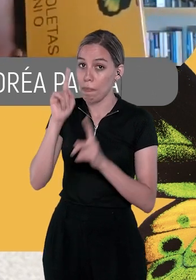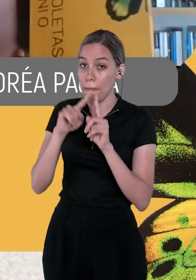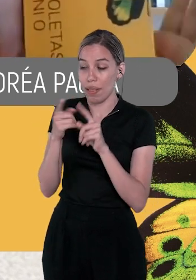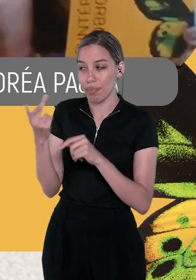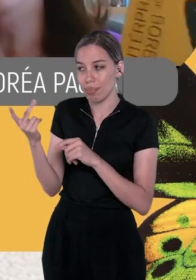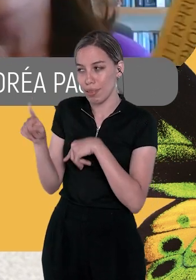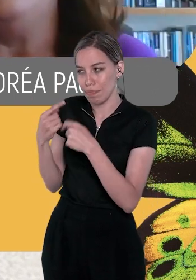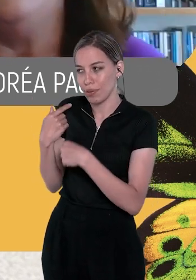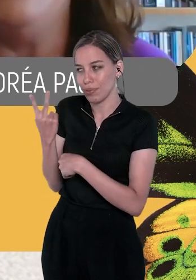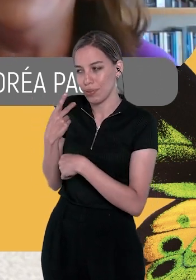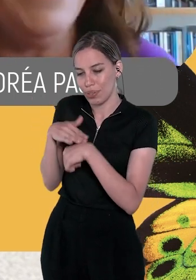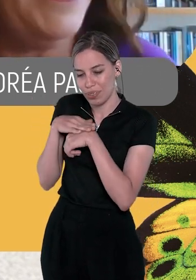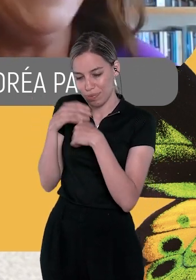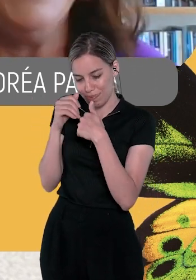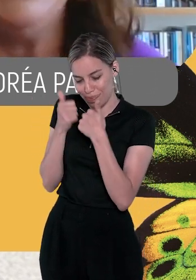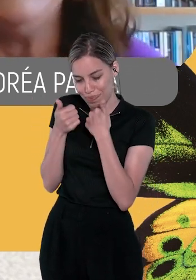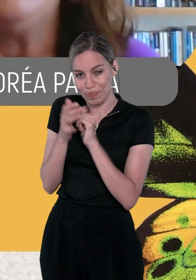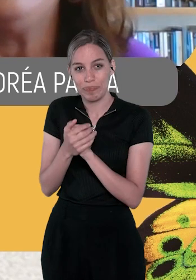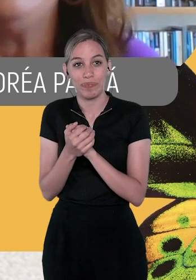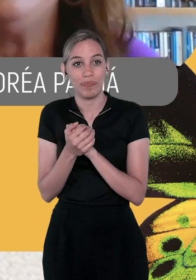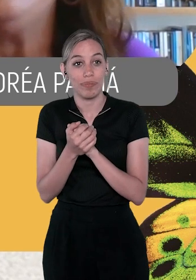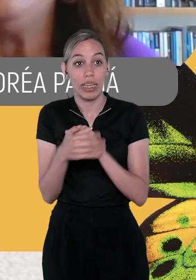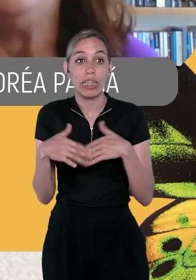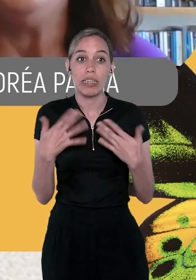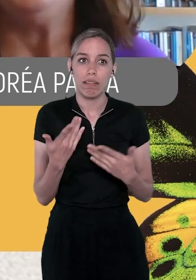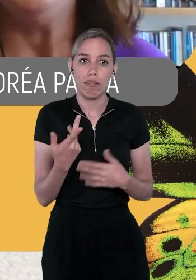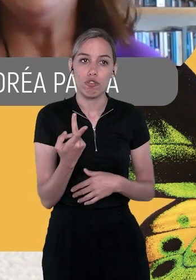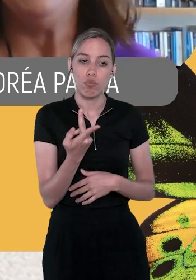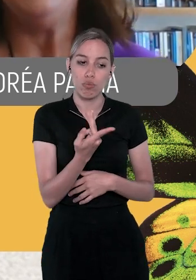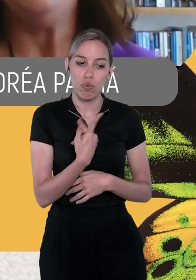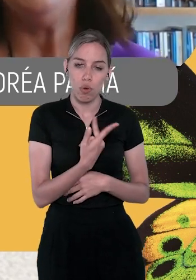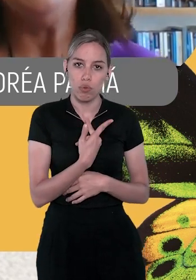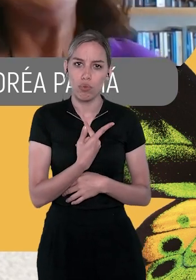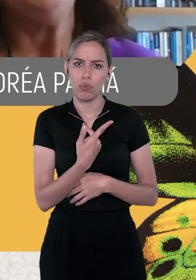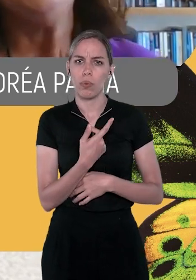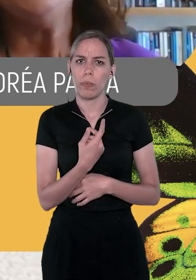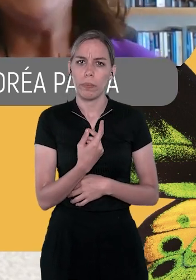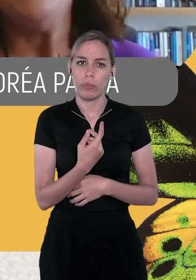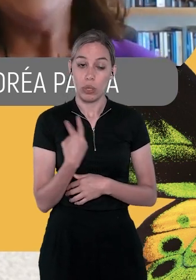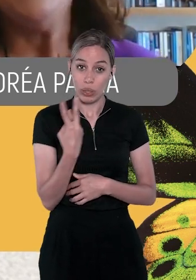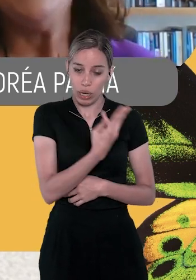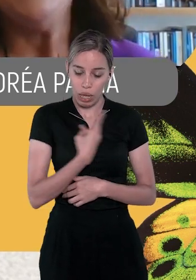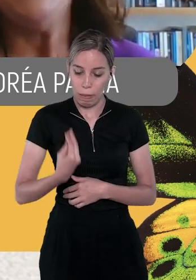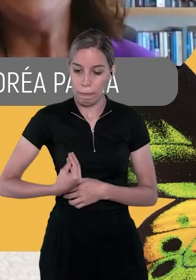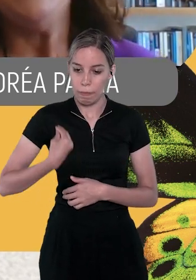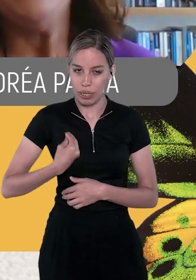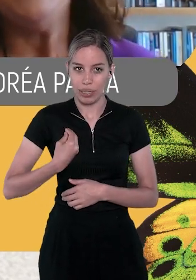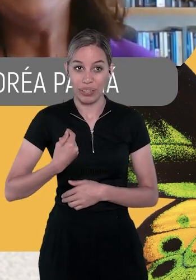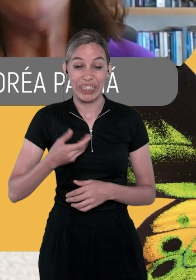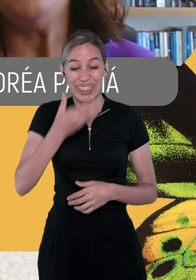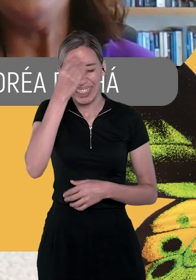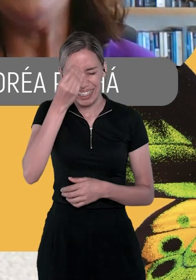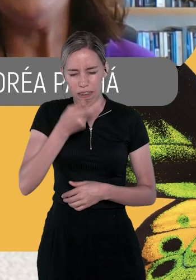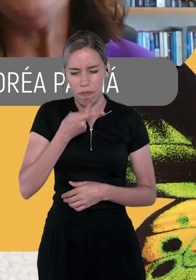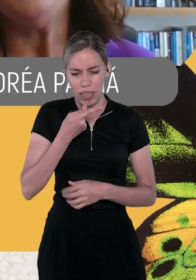aqui. Pisa em mim, pior, gente, estamos aqui reunidos nessa live. Eu esqueci de falar no meio, viu, Sérgio? Desculpa.